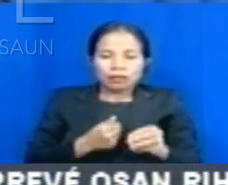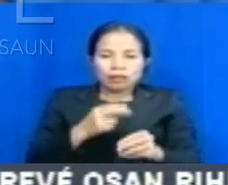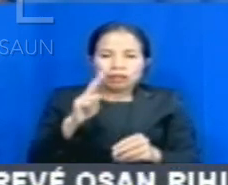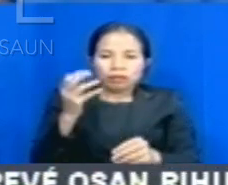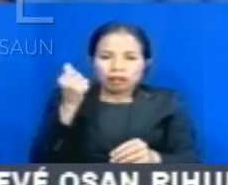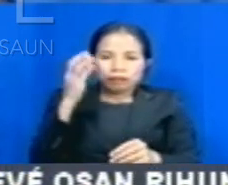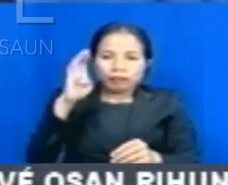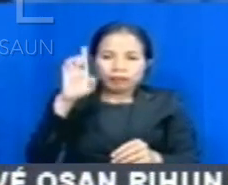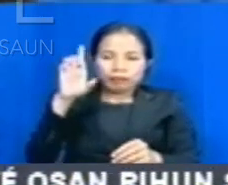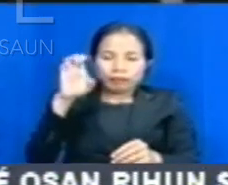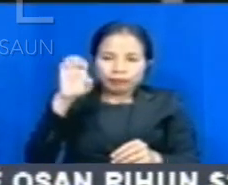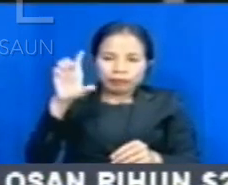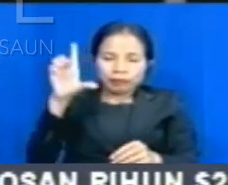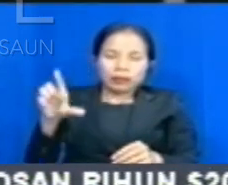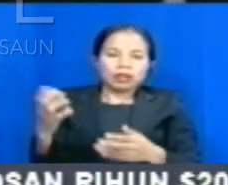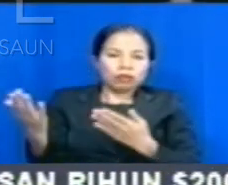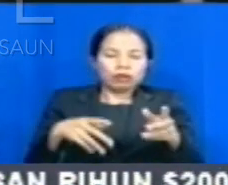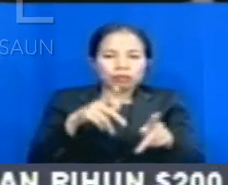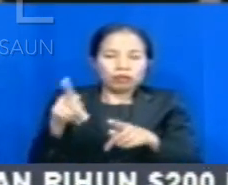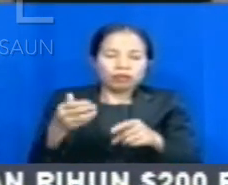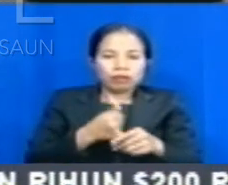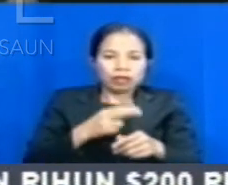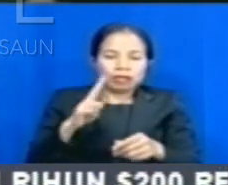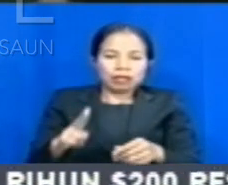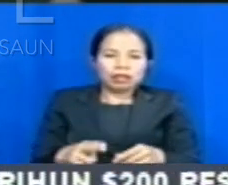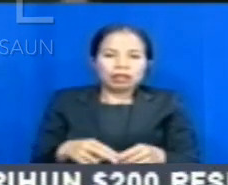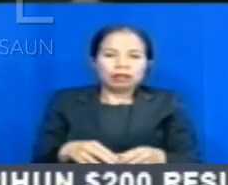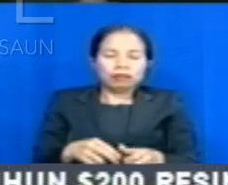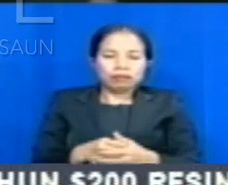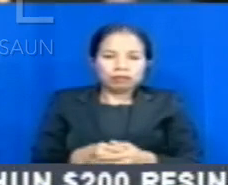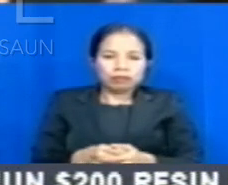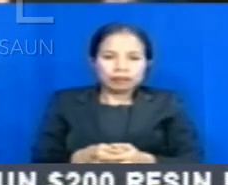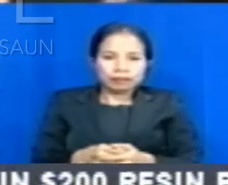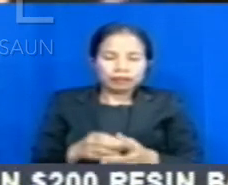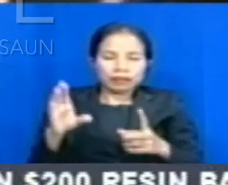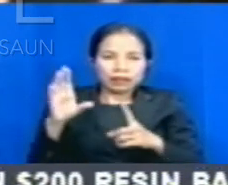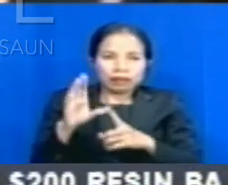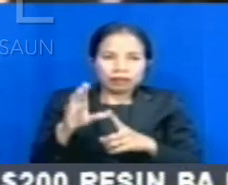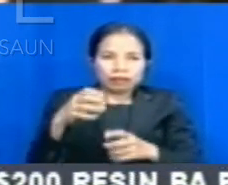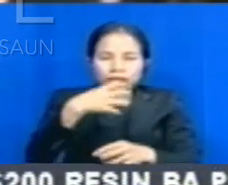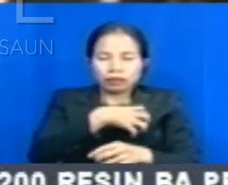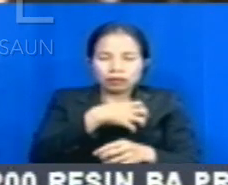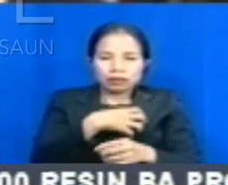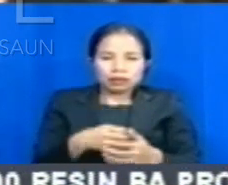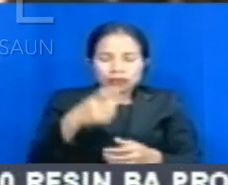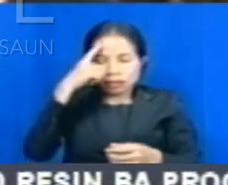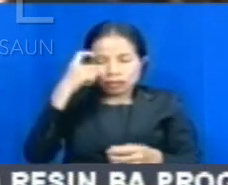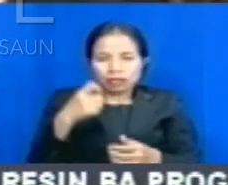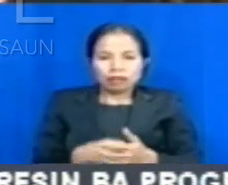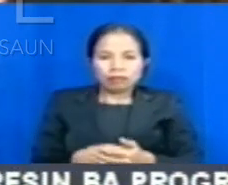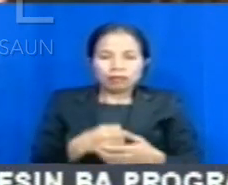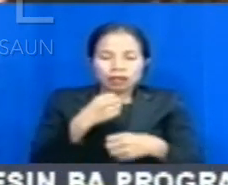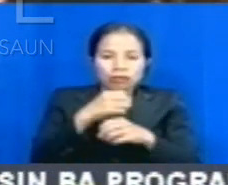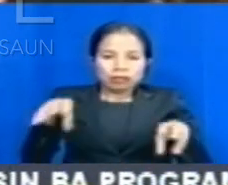Conceição, Lori Povo Aileu, congratula serviço comandante Pentel Cessante, superintendente Jorge Monteiro, também